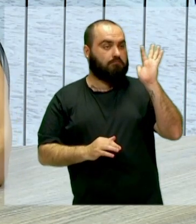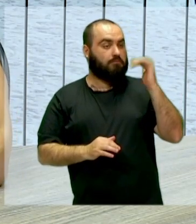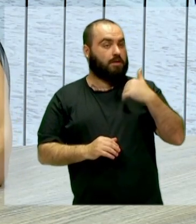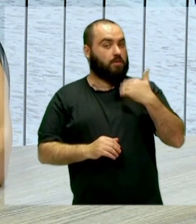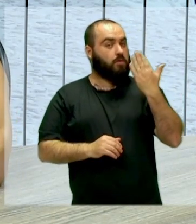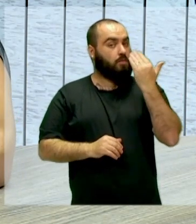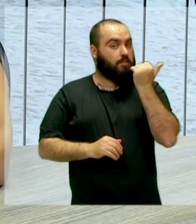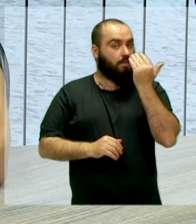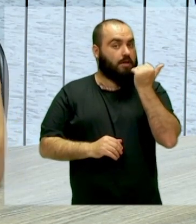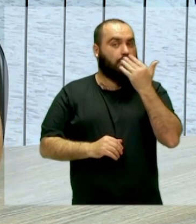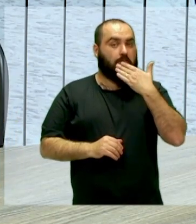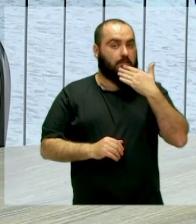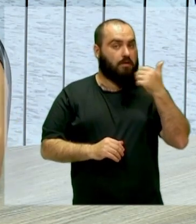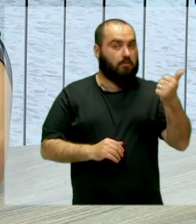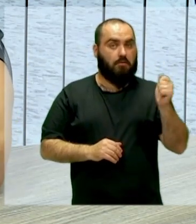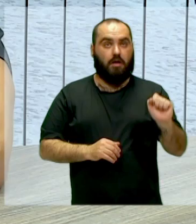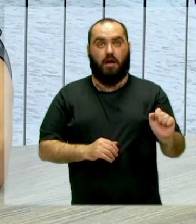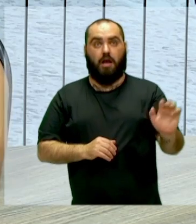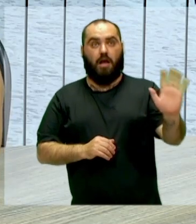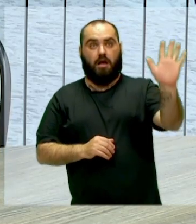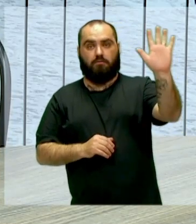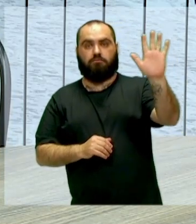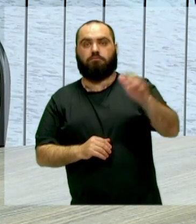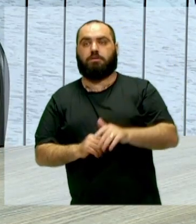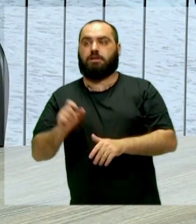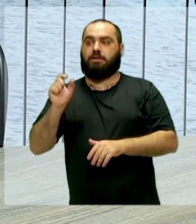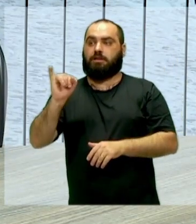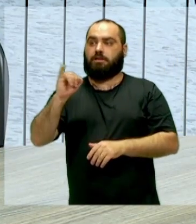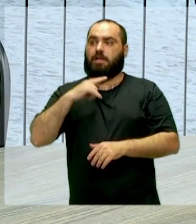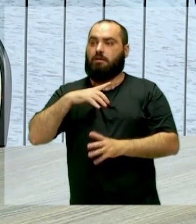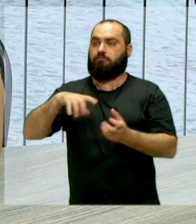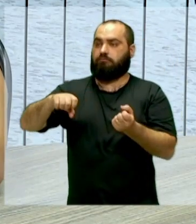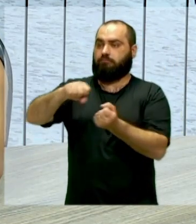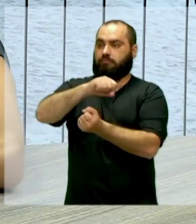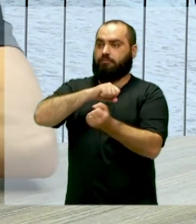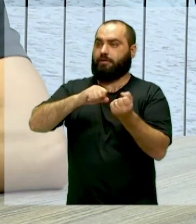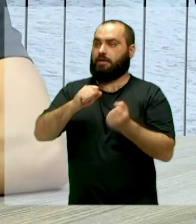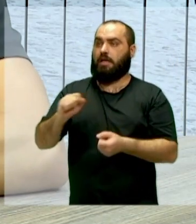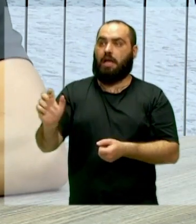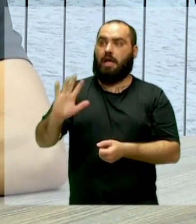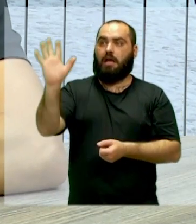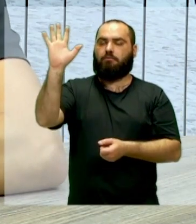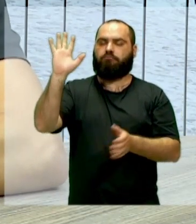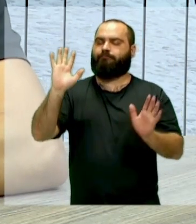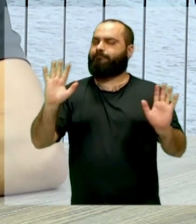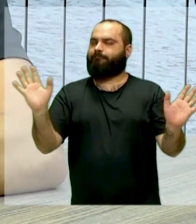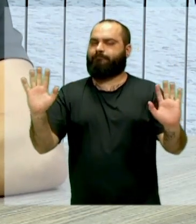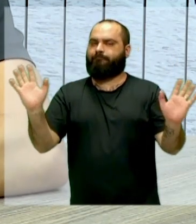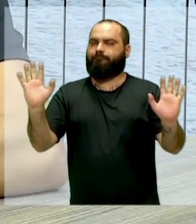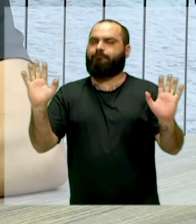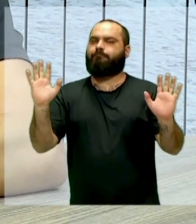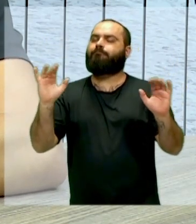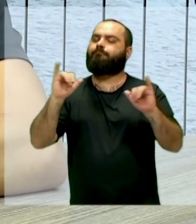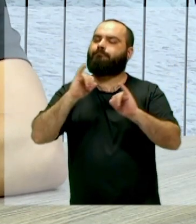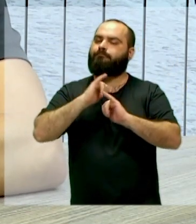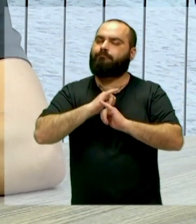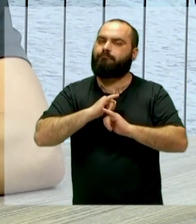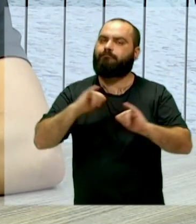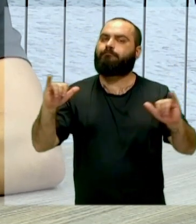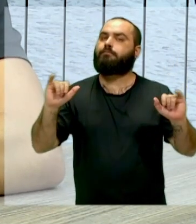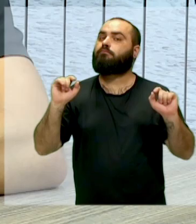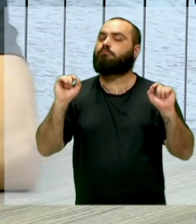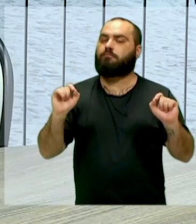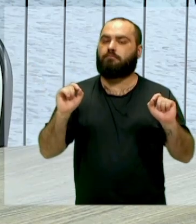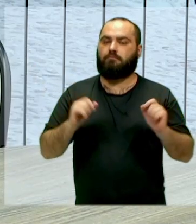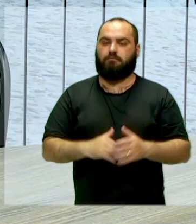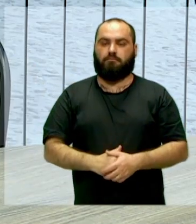comer é melhor é muito caro Se eu sou mais sustentável é caro muito pelo contrário a gente quer fazer alguns resgates